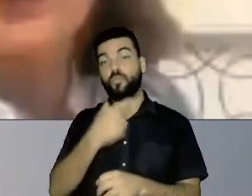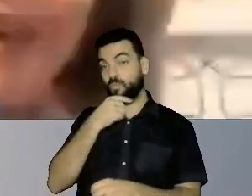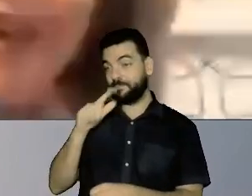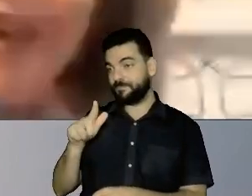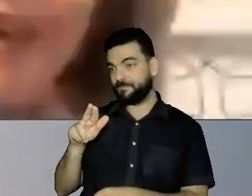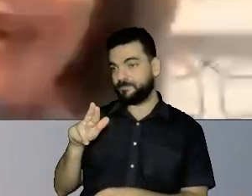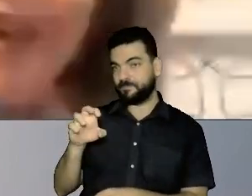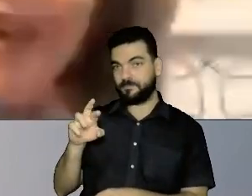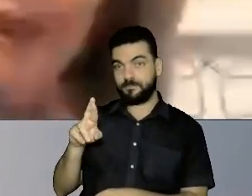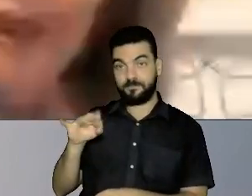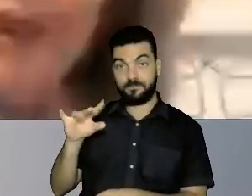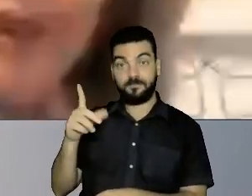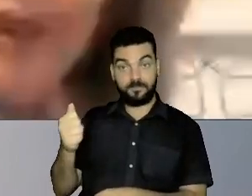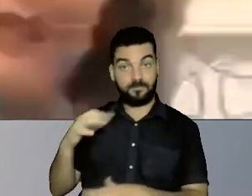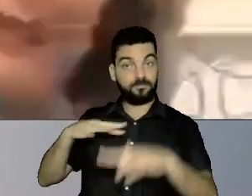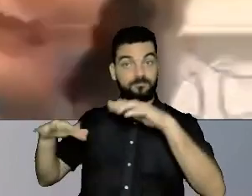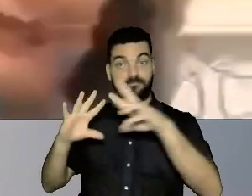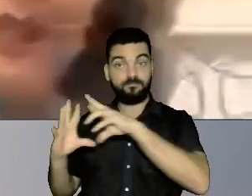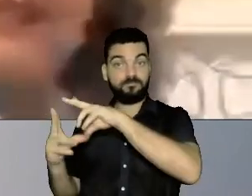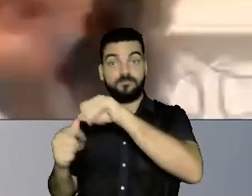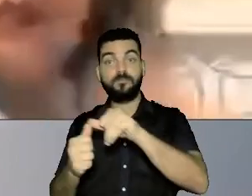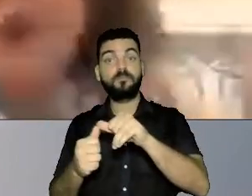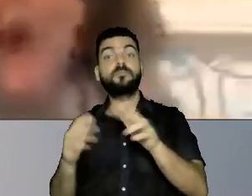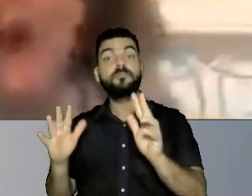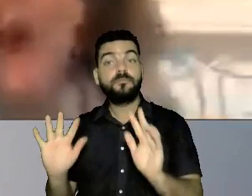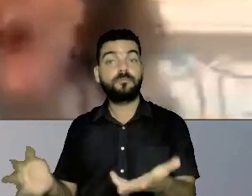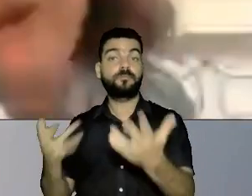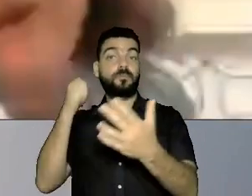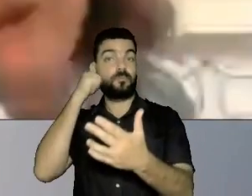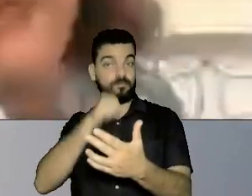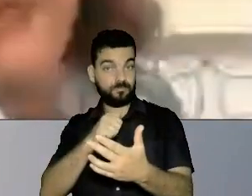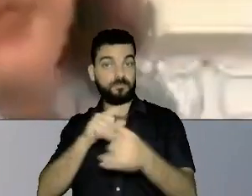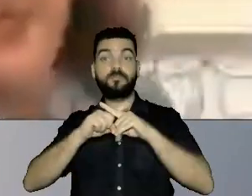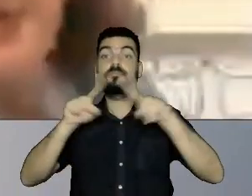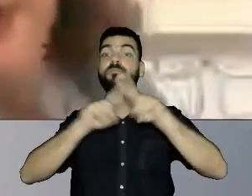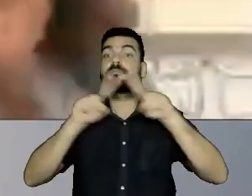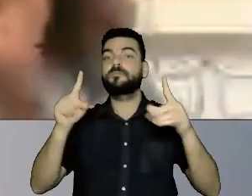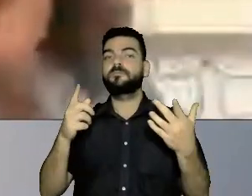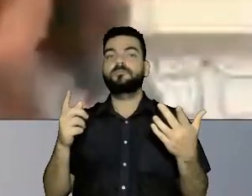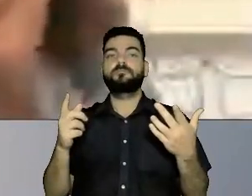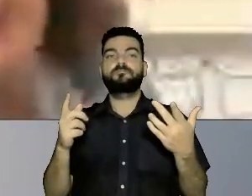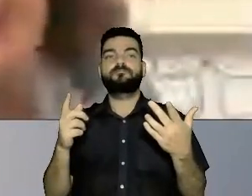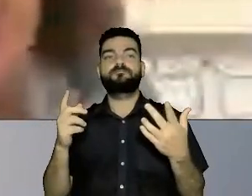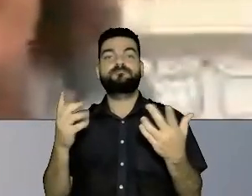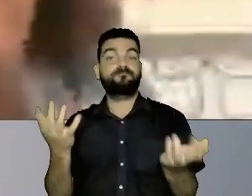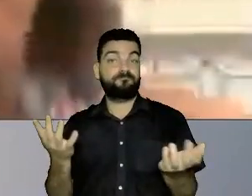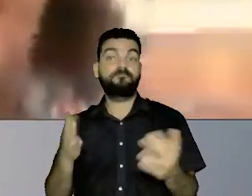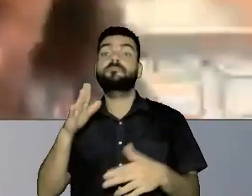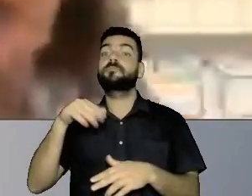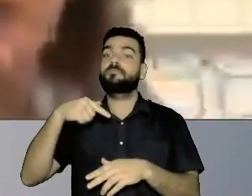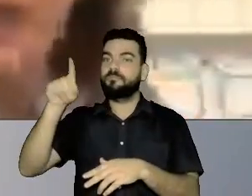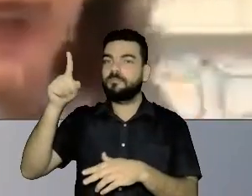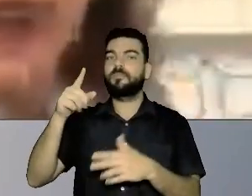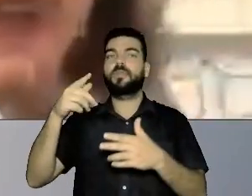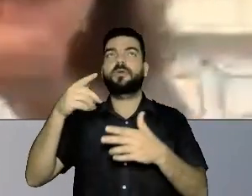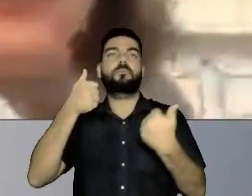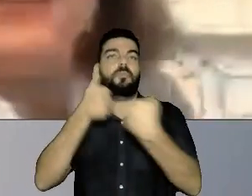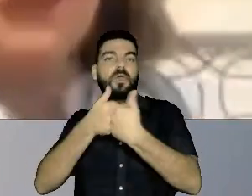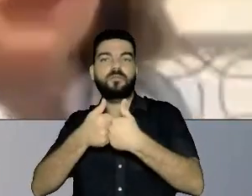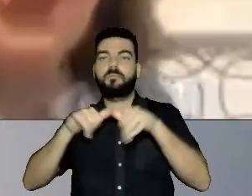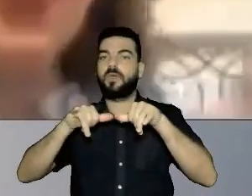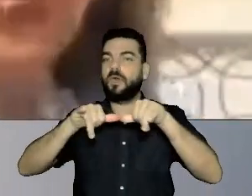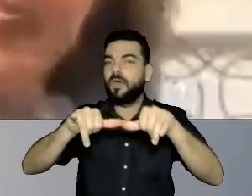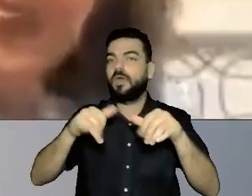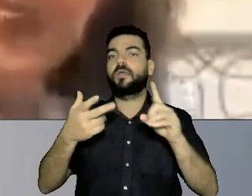movimento internacional de mulheres que protestam sobre a maior presença, elas vão para portas de mercado de